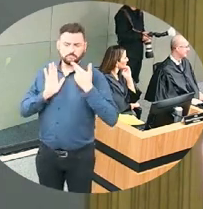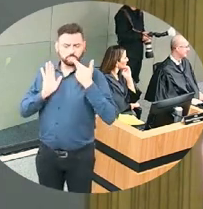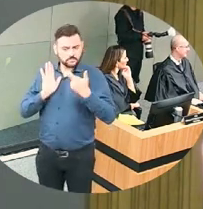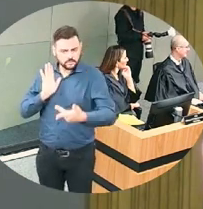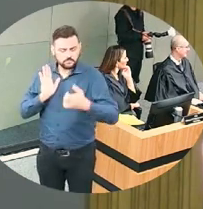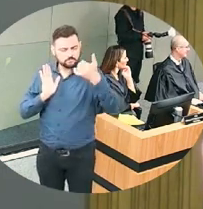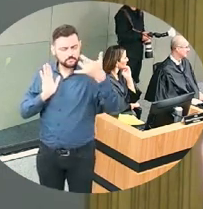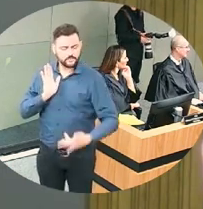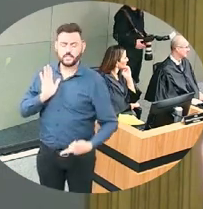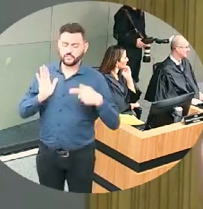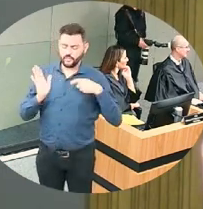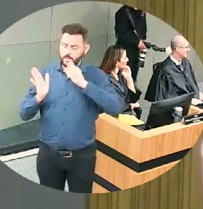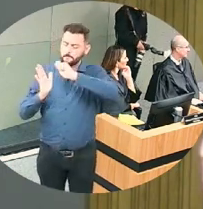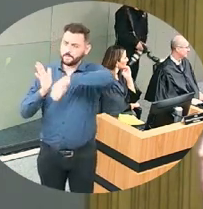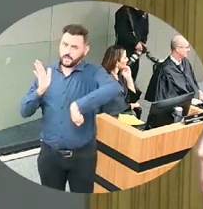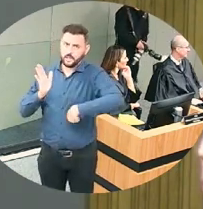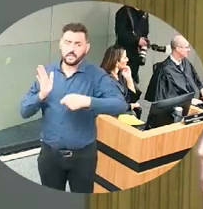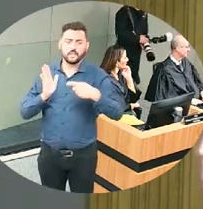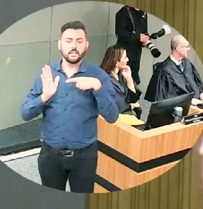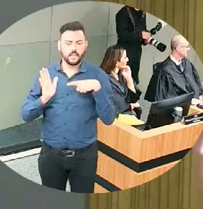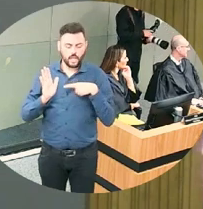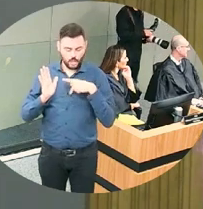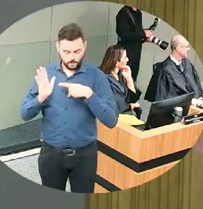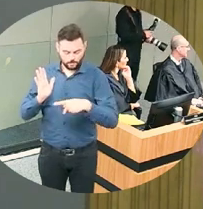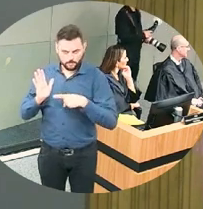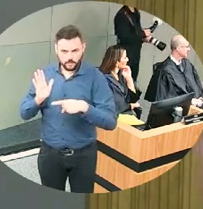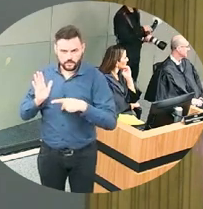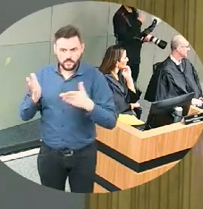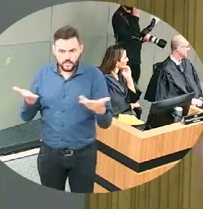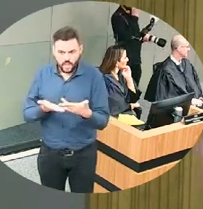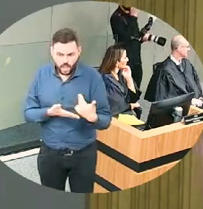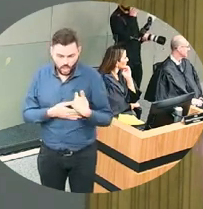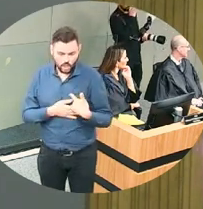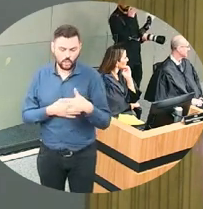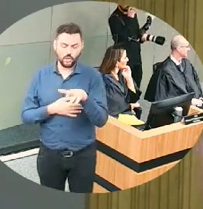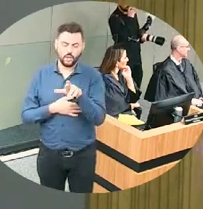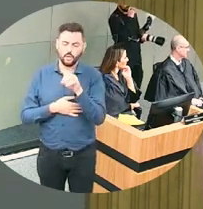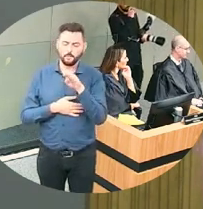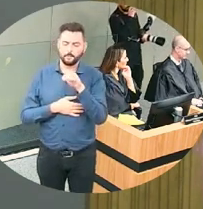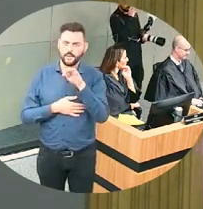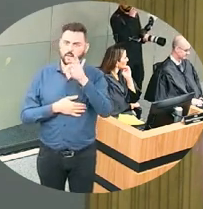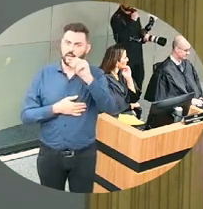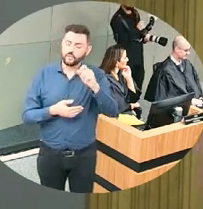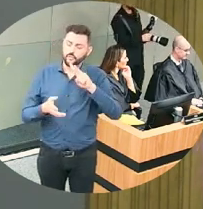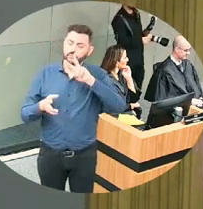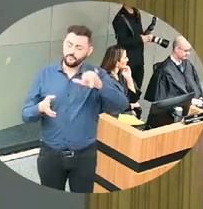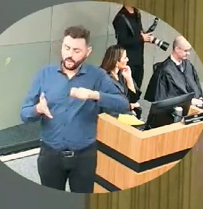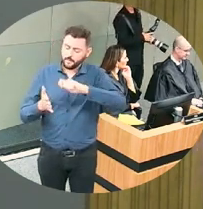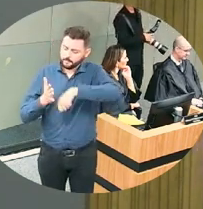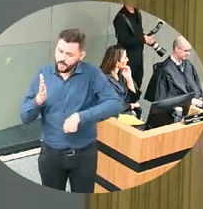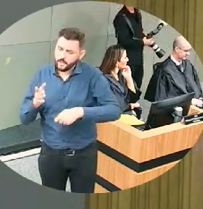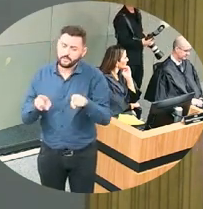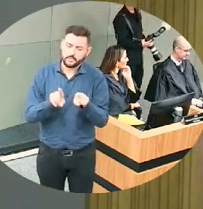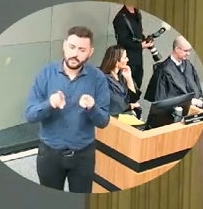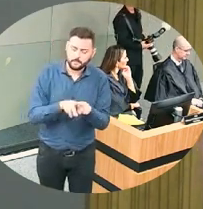termo que vai assinado pelo excelentíssimo Desembargador em possante e pelo excelentíssimo Desembargador